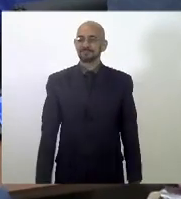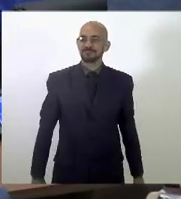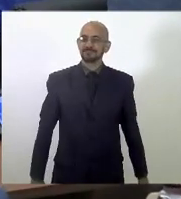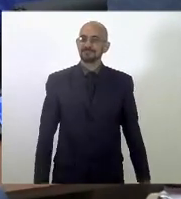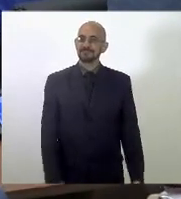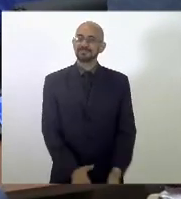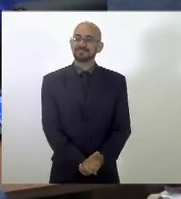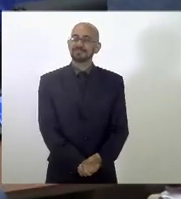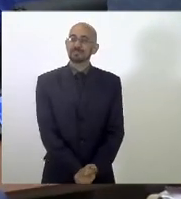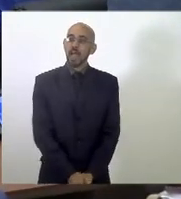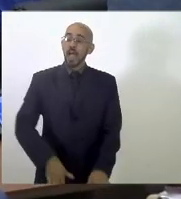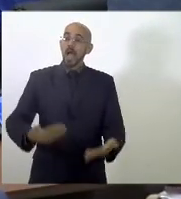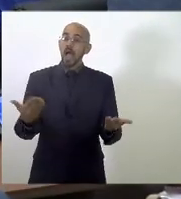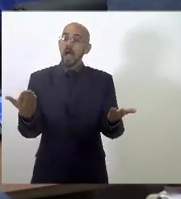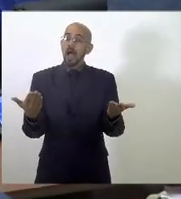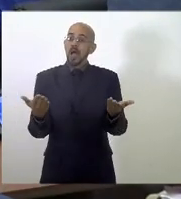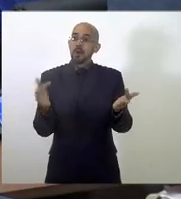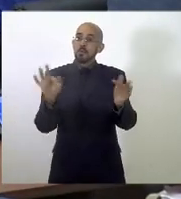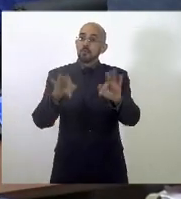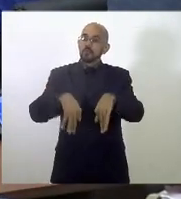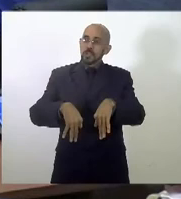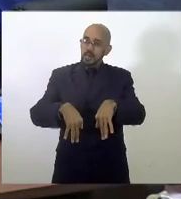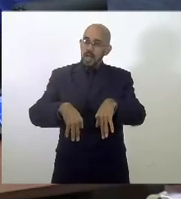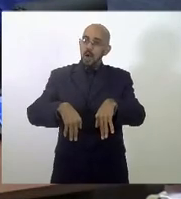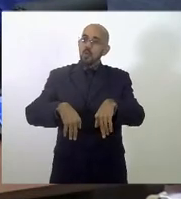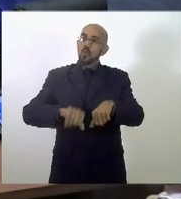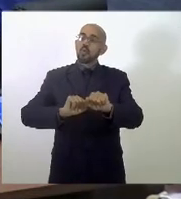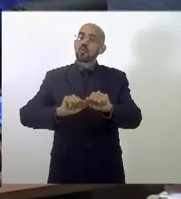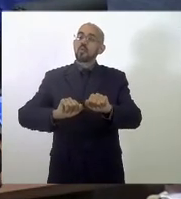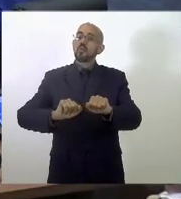Nós deixamos para o final a lembrança